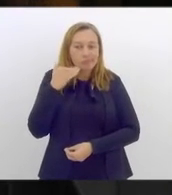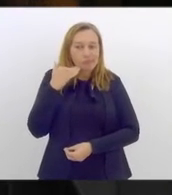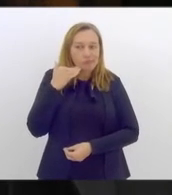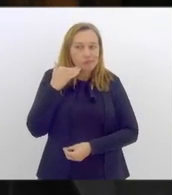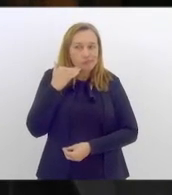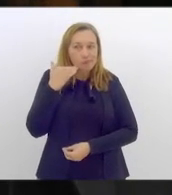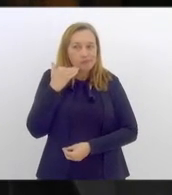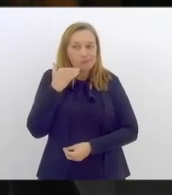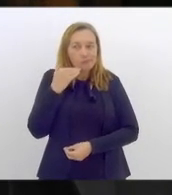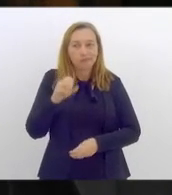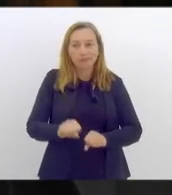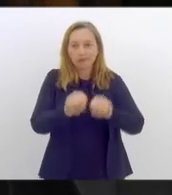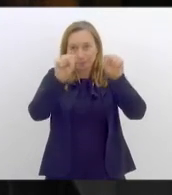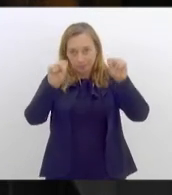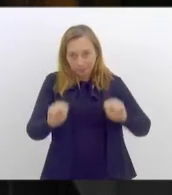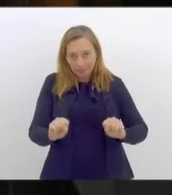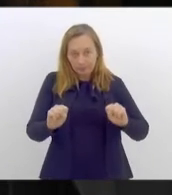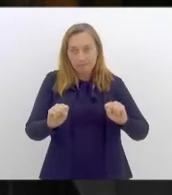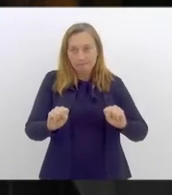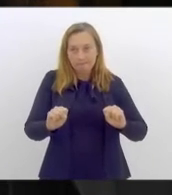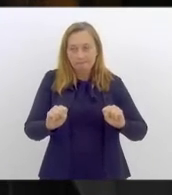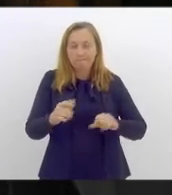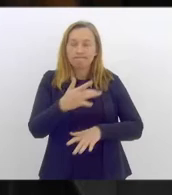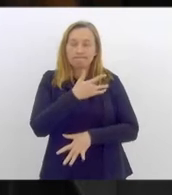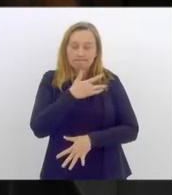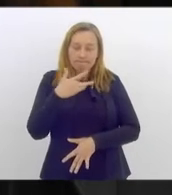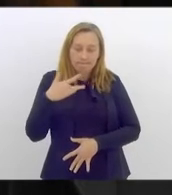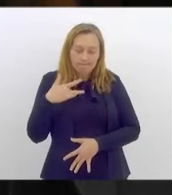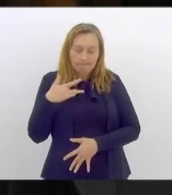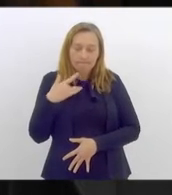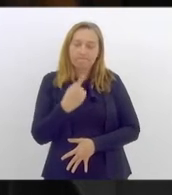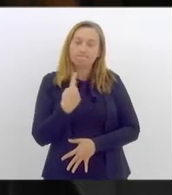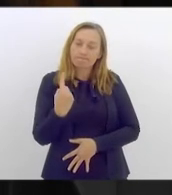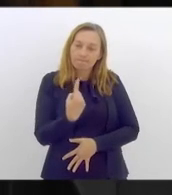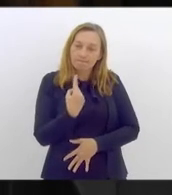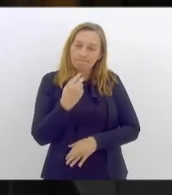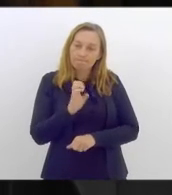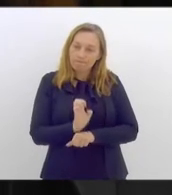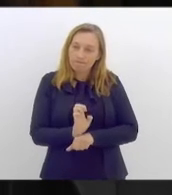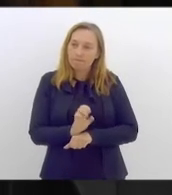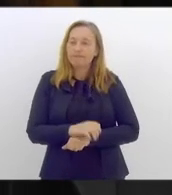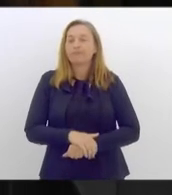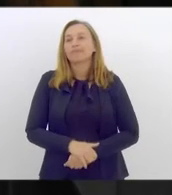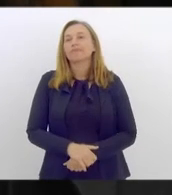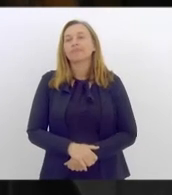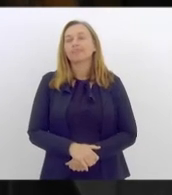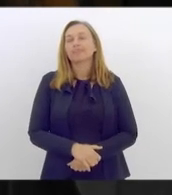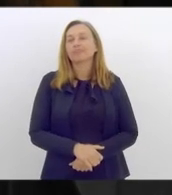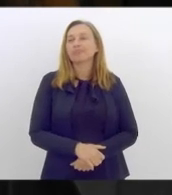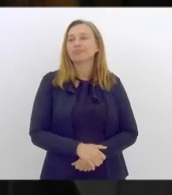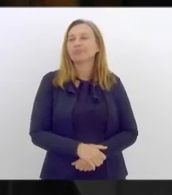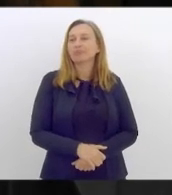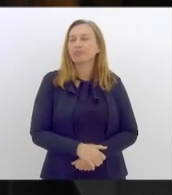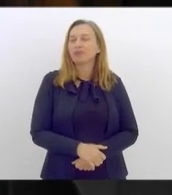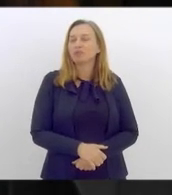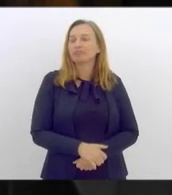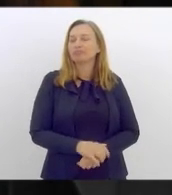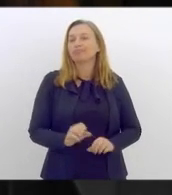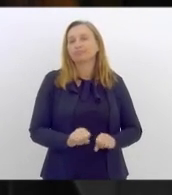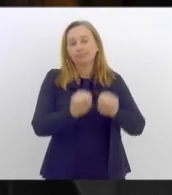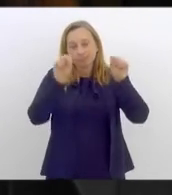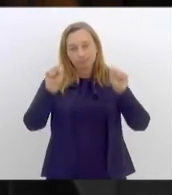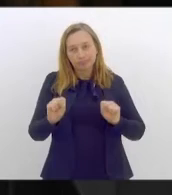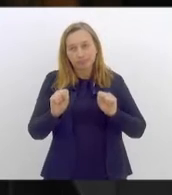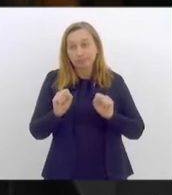o sistema de saúde do nosso Estado aquele mesmo sistema de